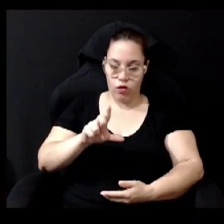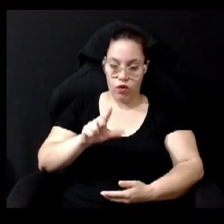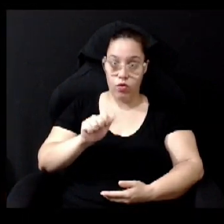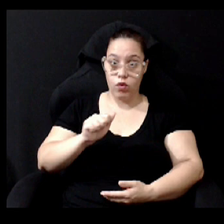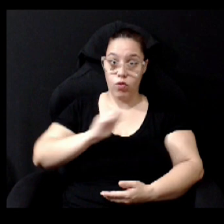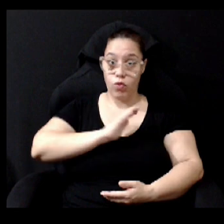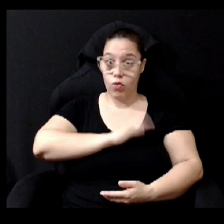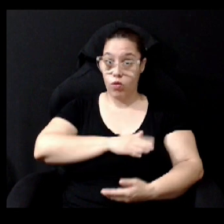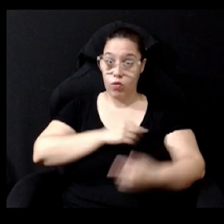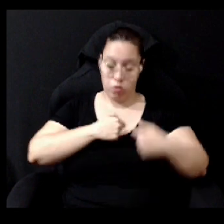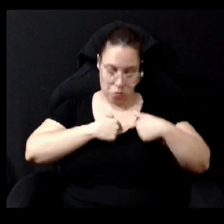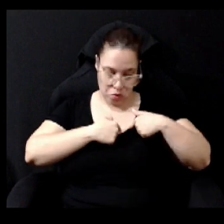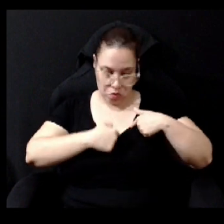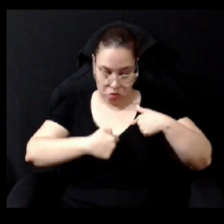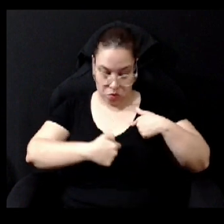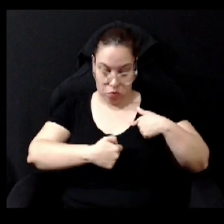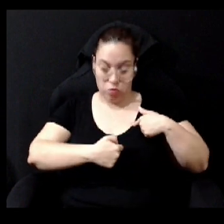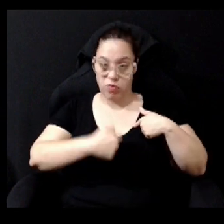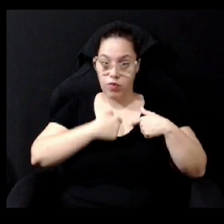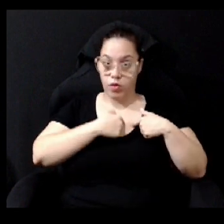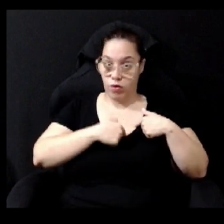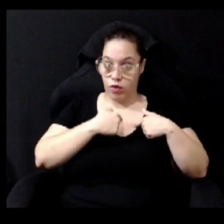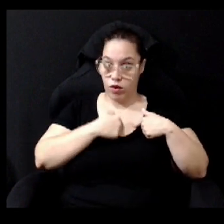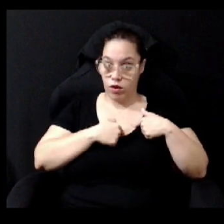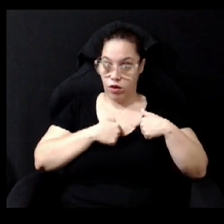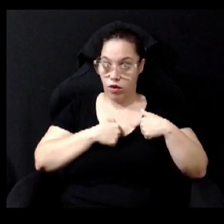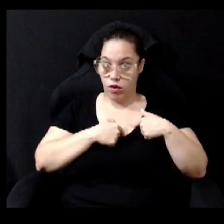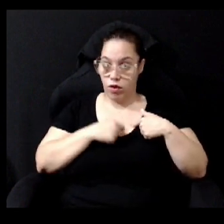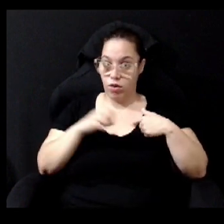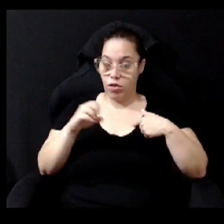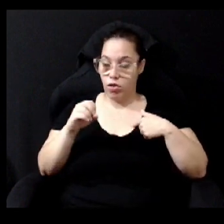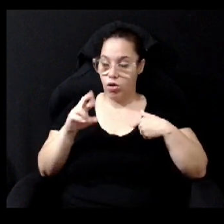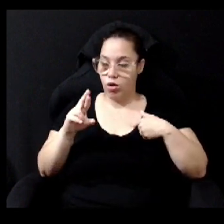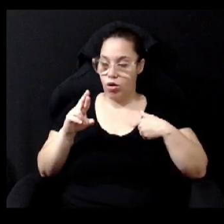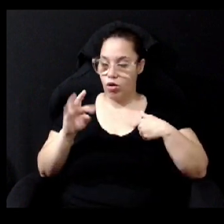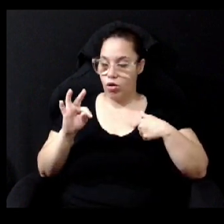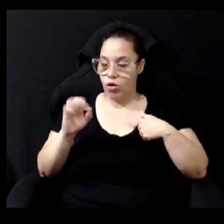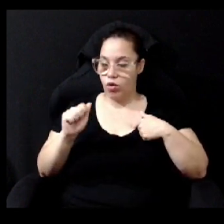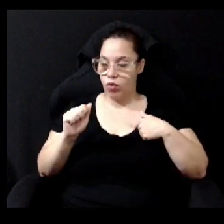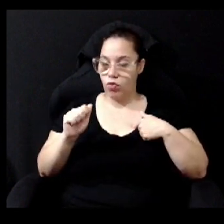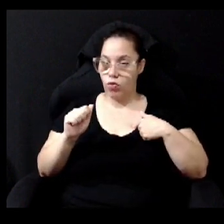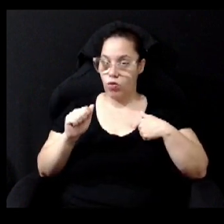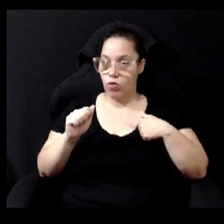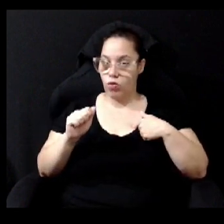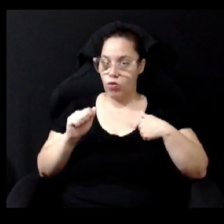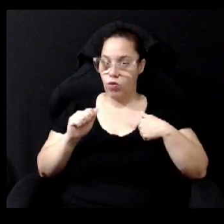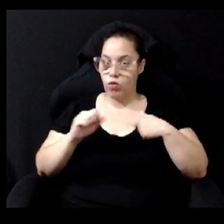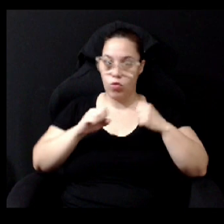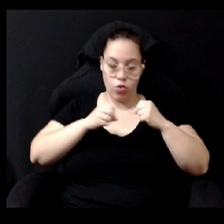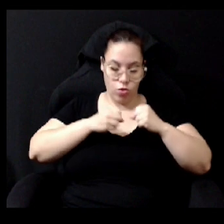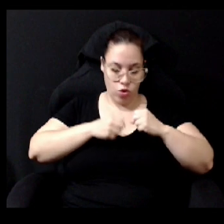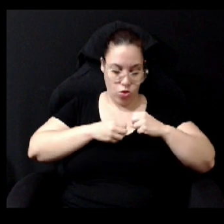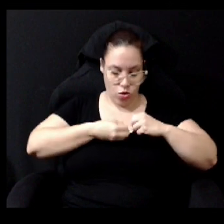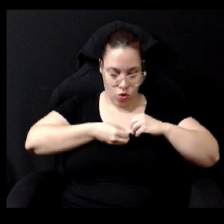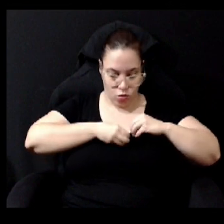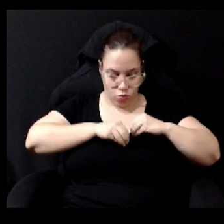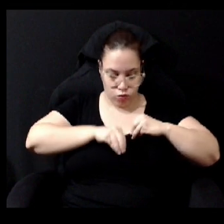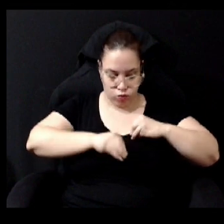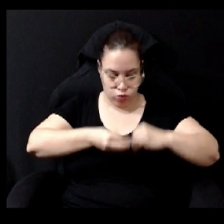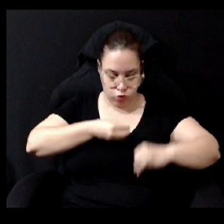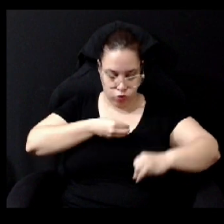coração e a artéria aorta. Então, o coração bombeia o sangue para o nosso